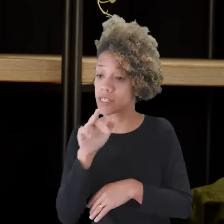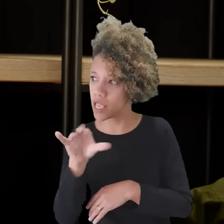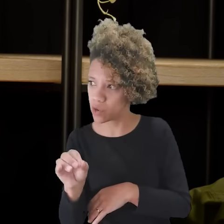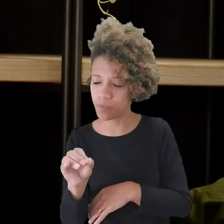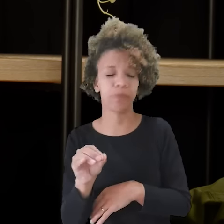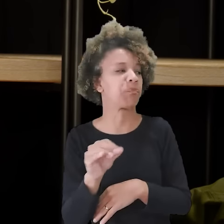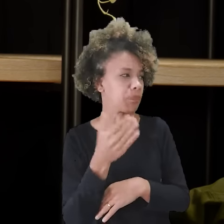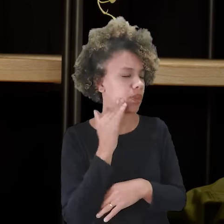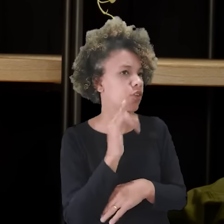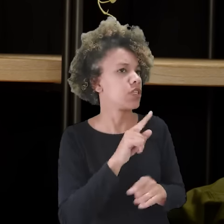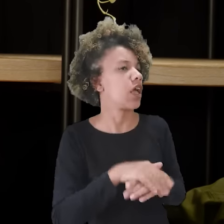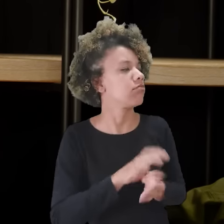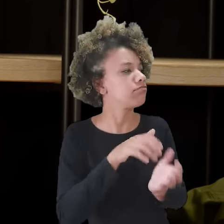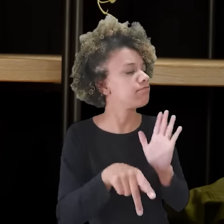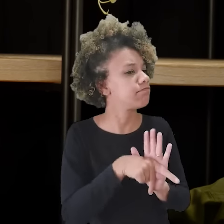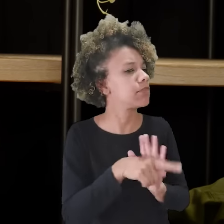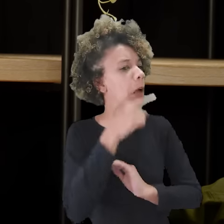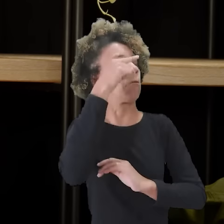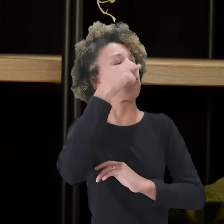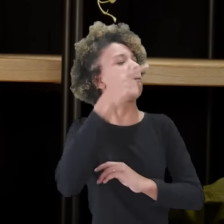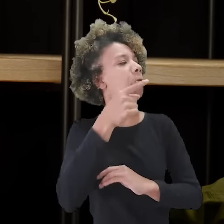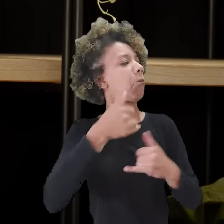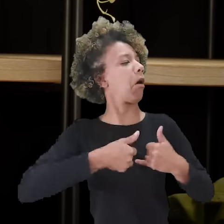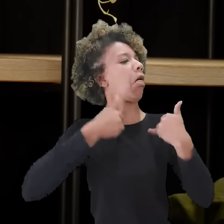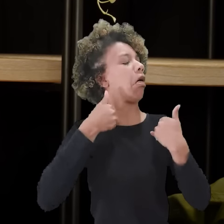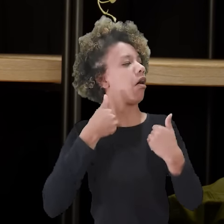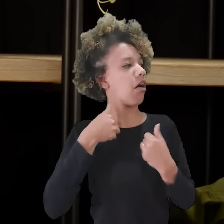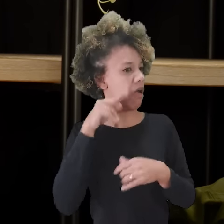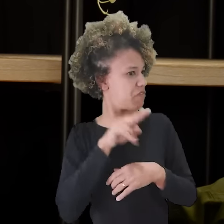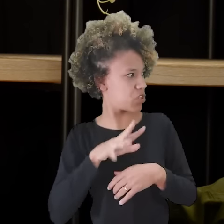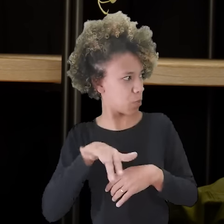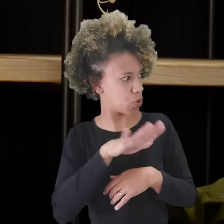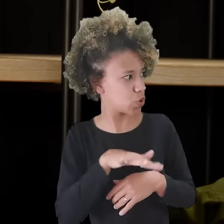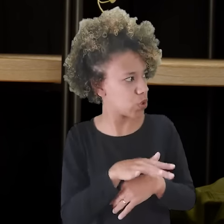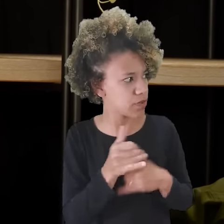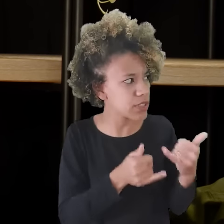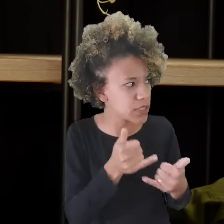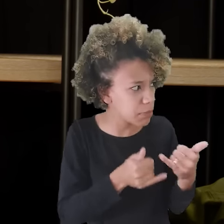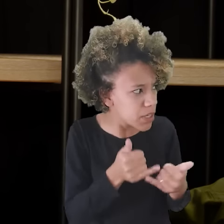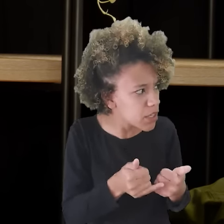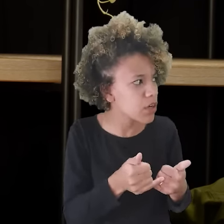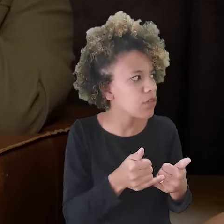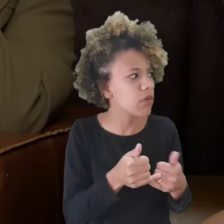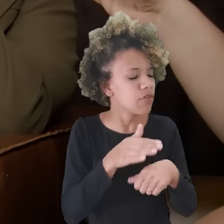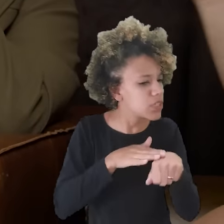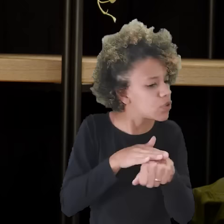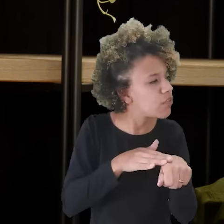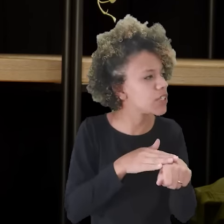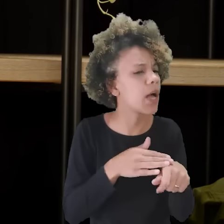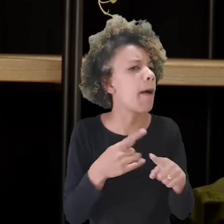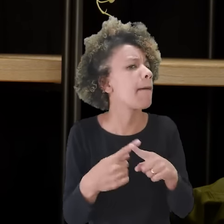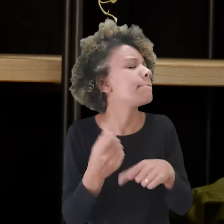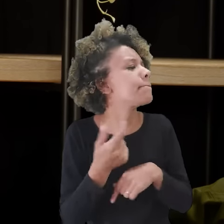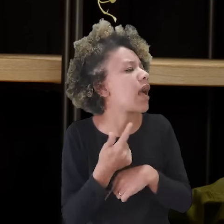tem essa coisa da da soberba isso é visto por todo mundo lá Assim vocês brincam disso vocês falam a gente é